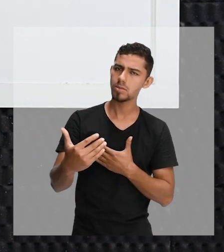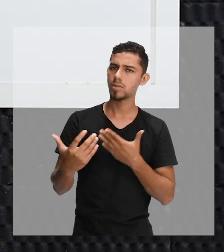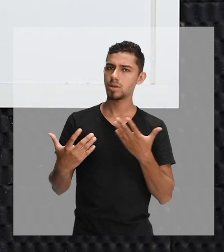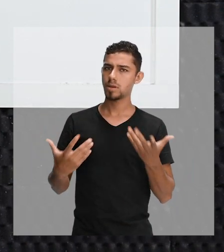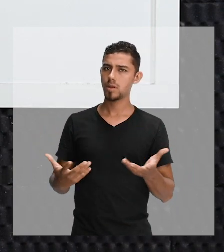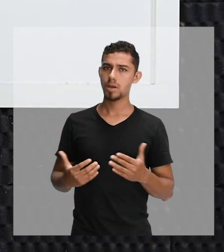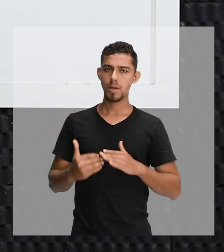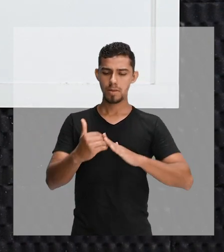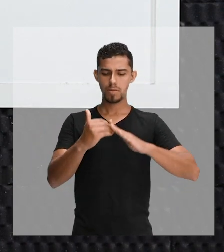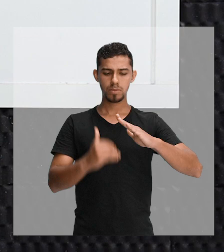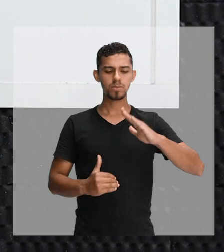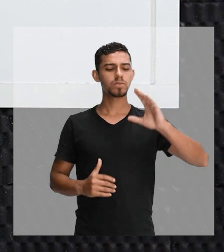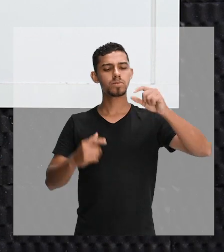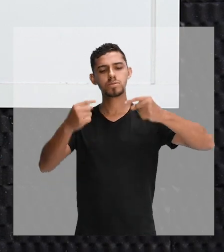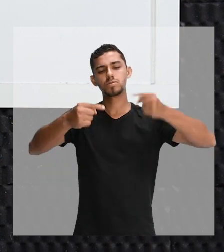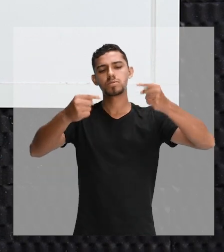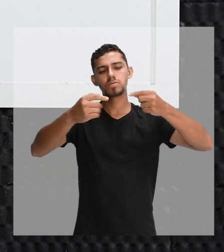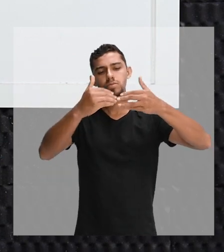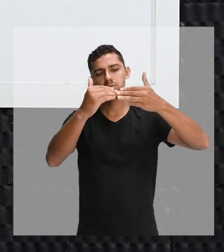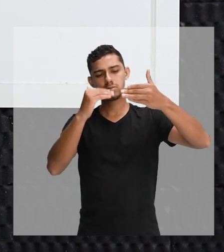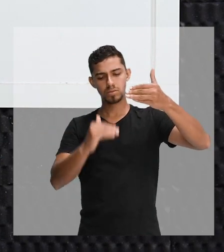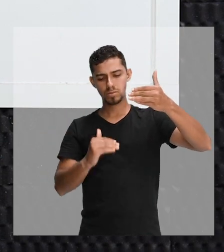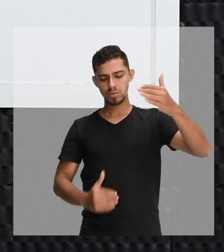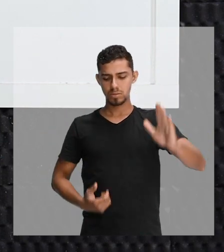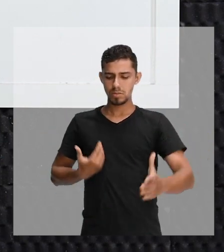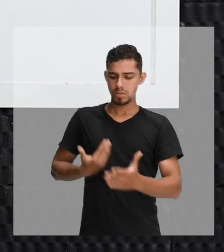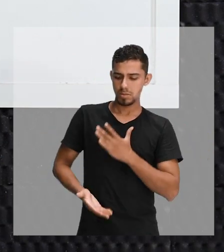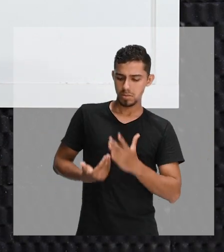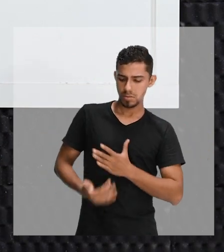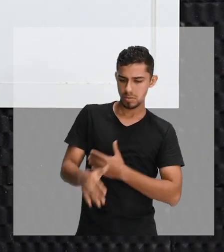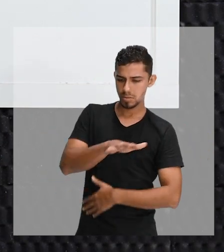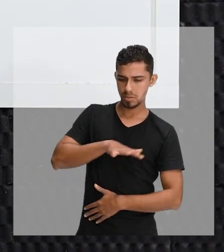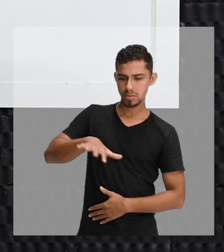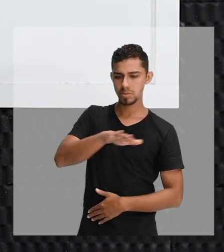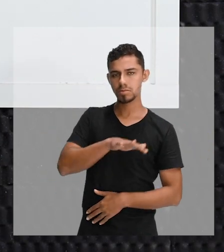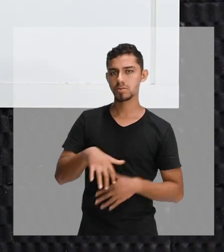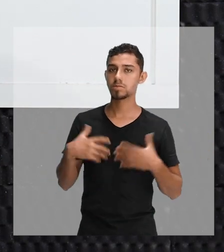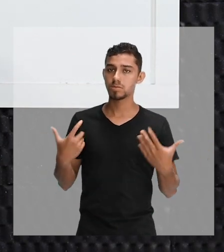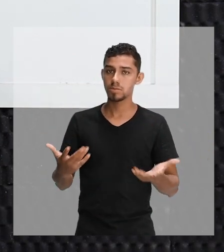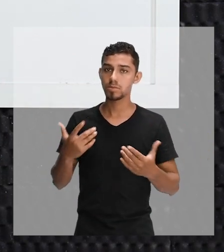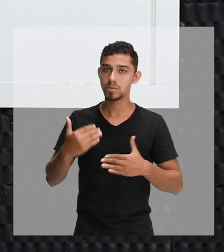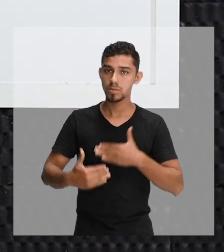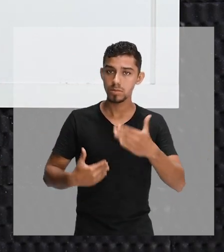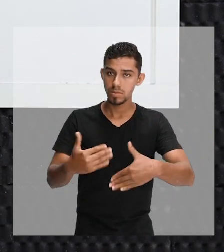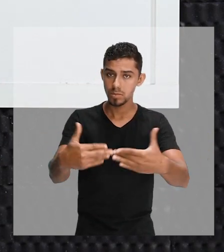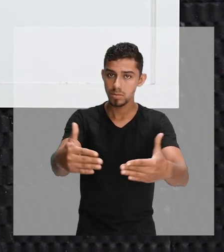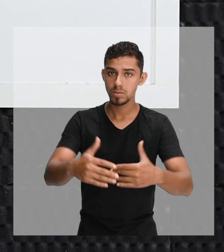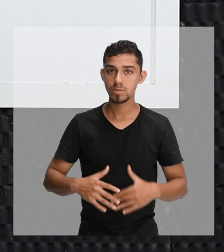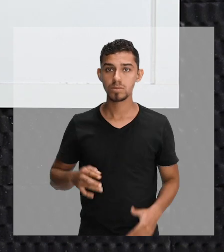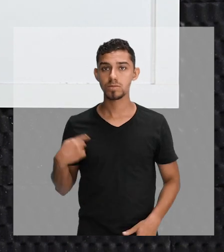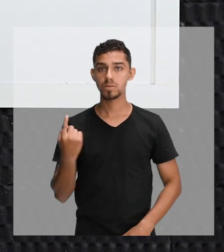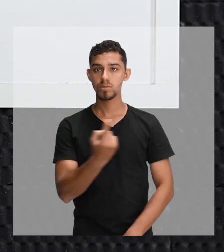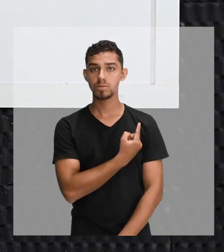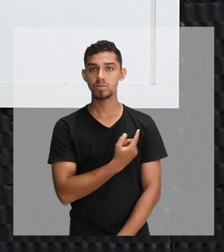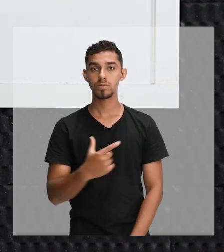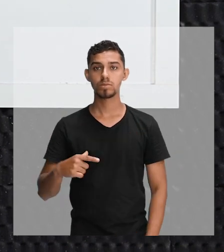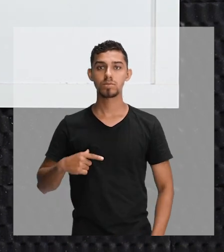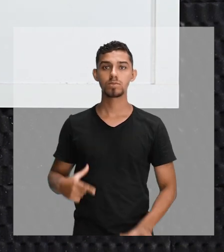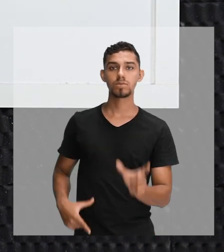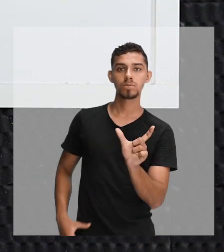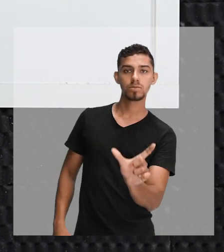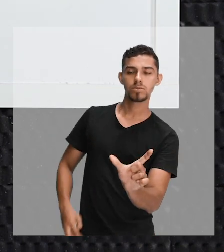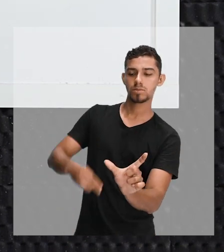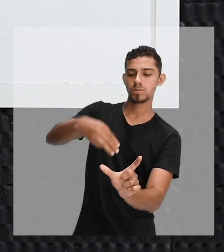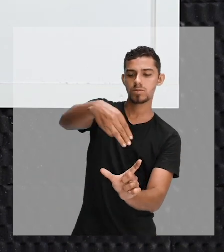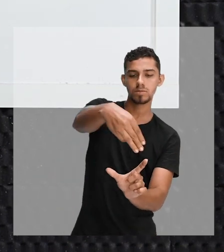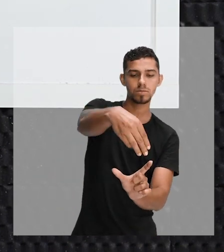estar um pouco abaixo, ela já vai começar a perder espaço, portanto. E aqui nós temos o nosso